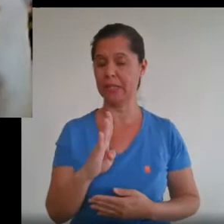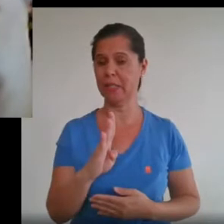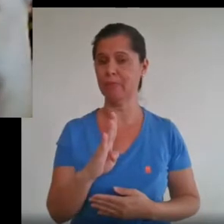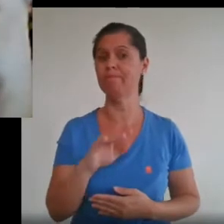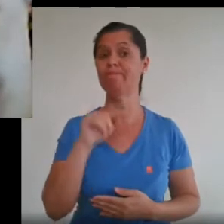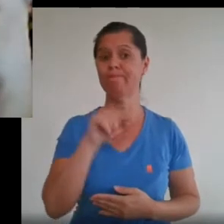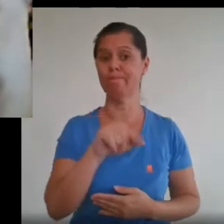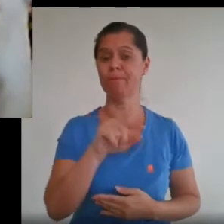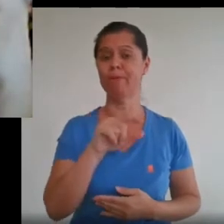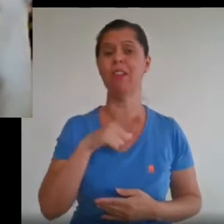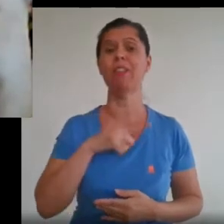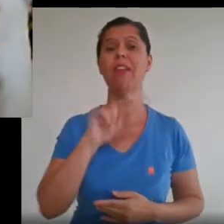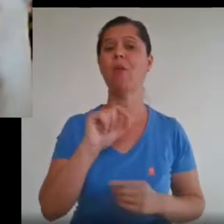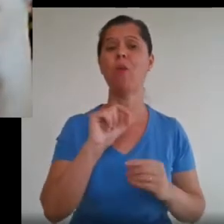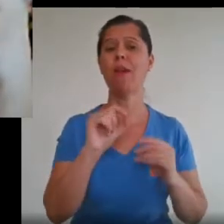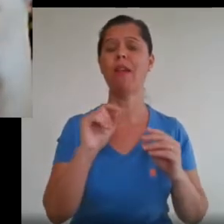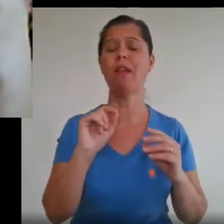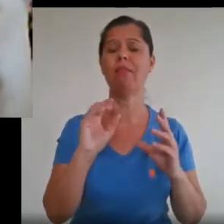polvilhado de violências.